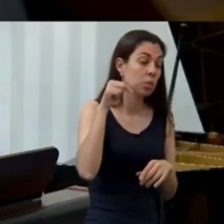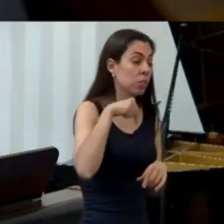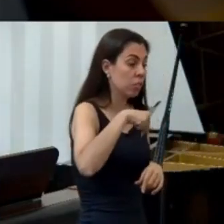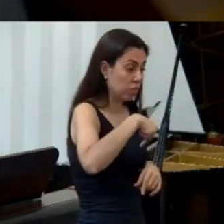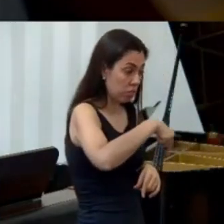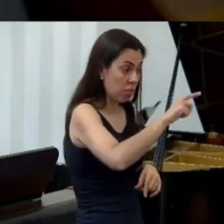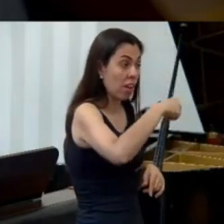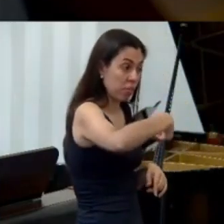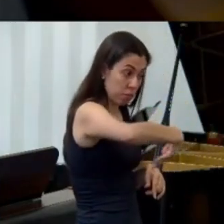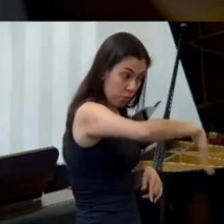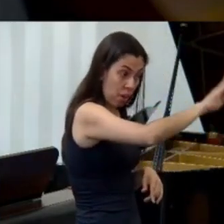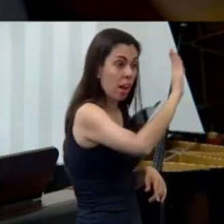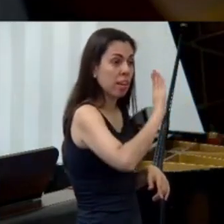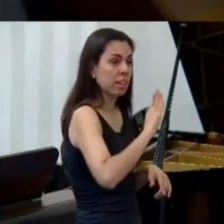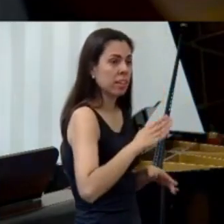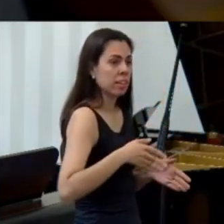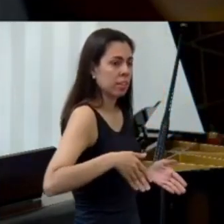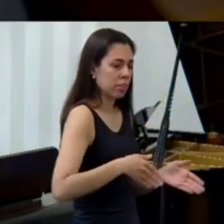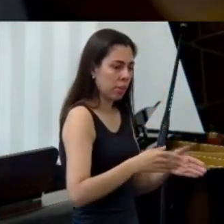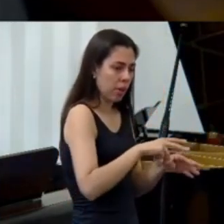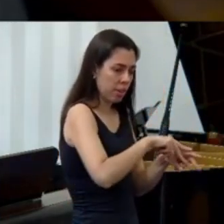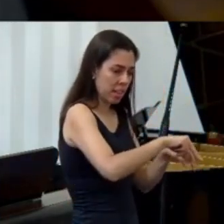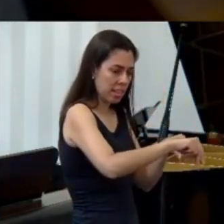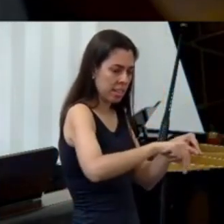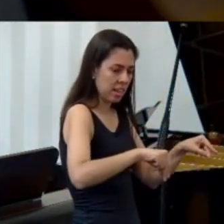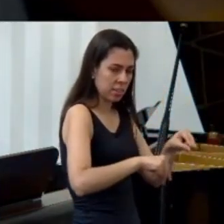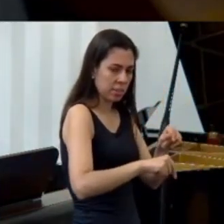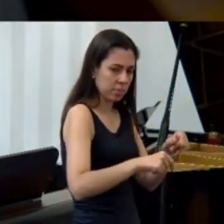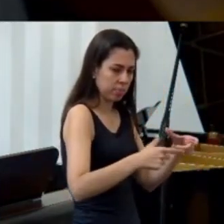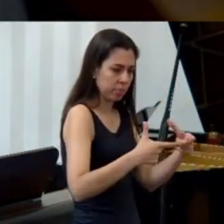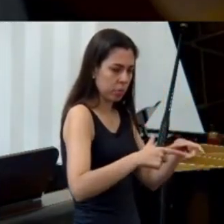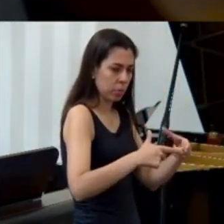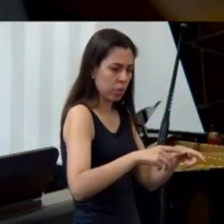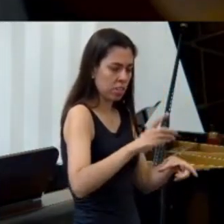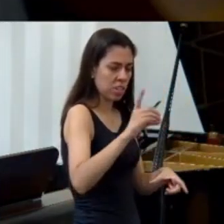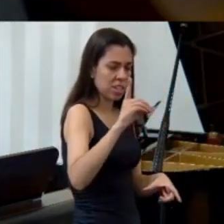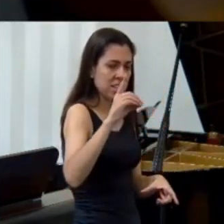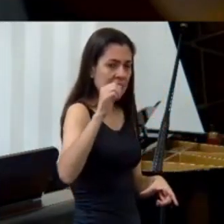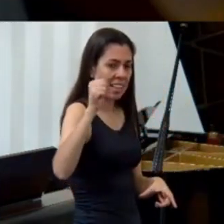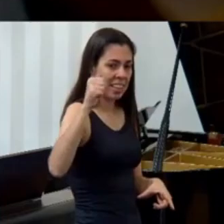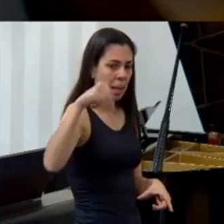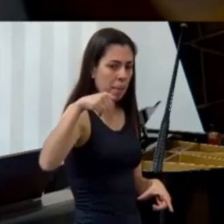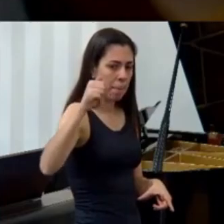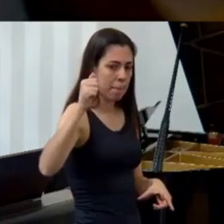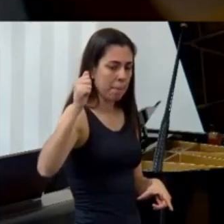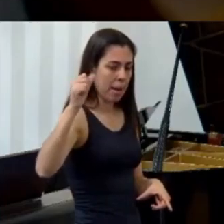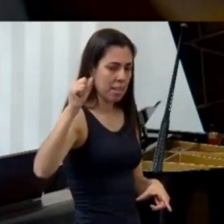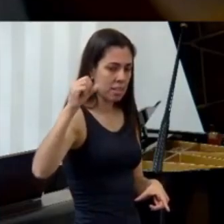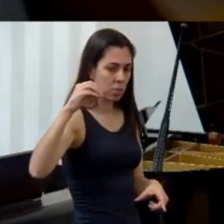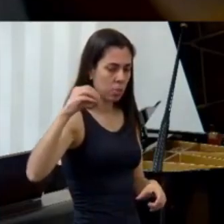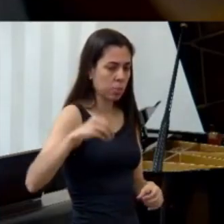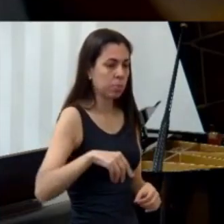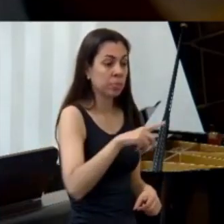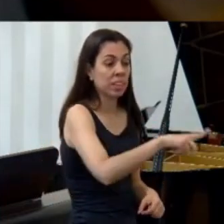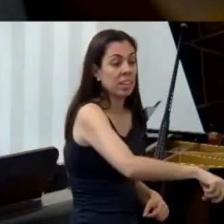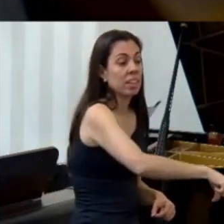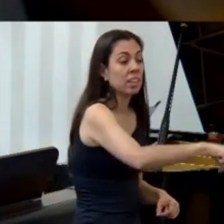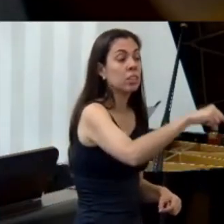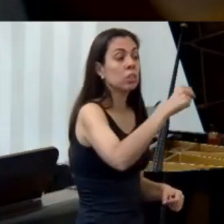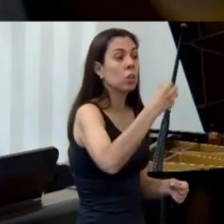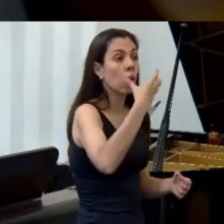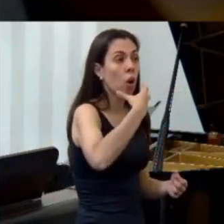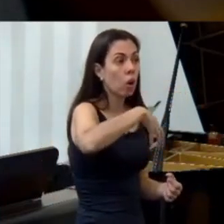deserto de Damasco, e chegando lá unge a Azael, rei sobre a Síria, a Jeú, filho de Nissi, ungirás, rei